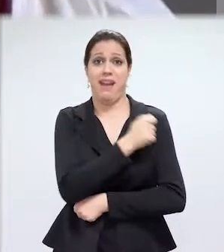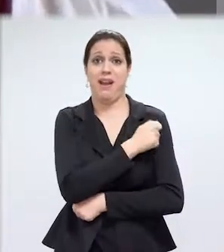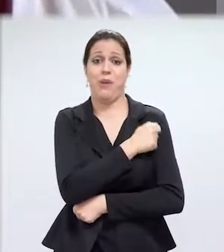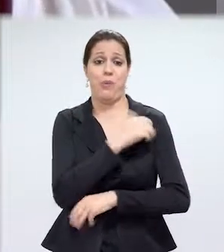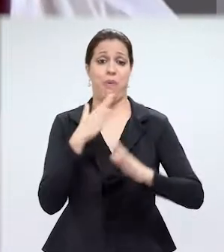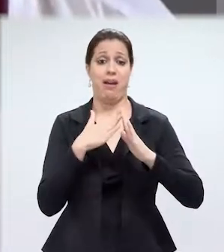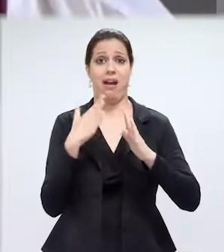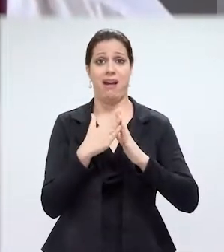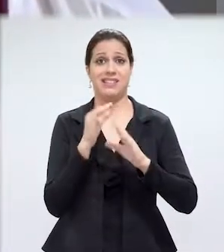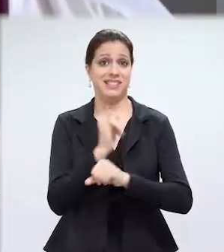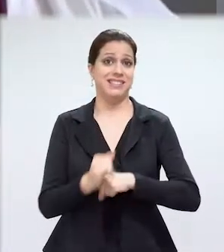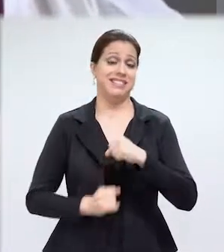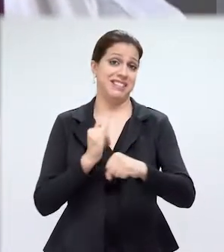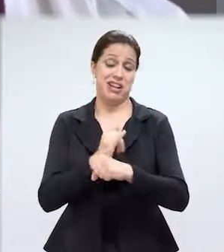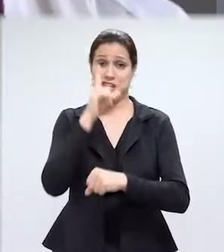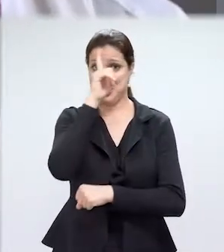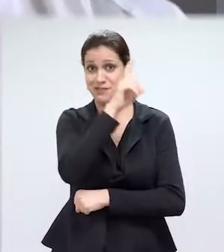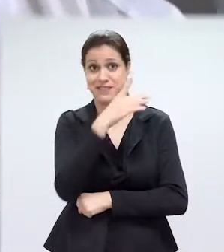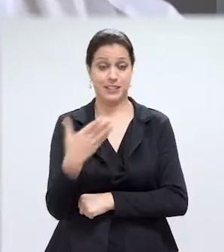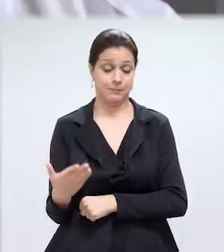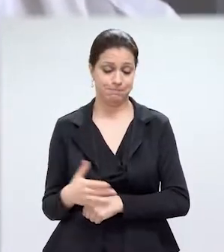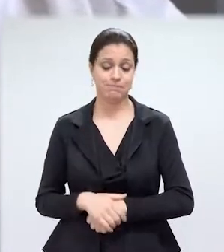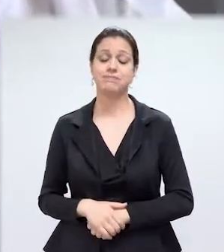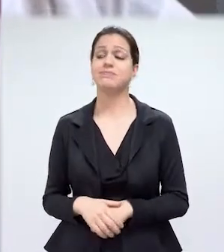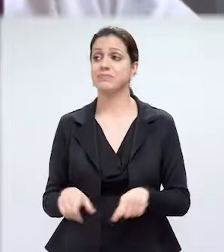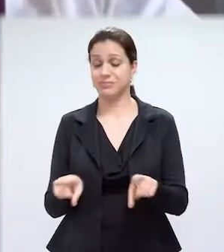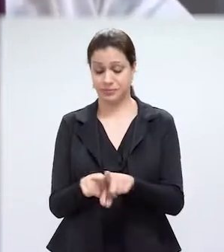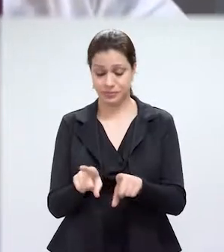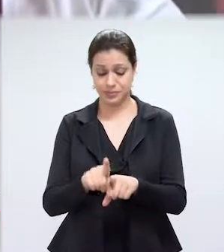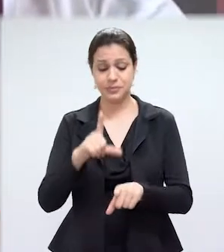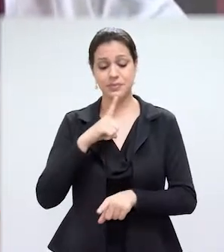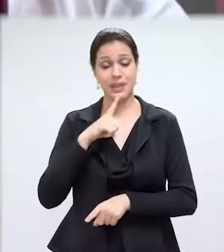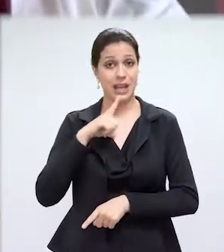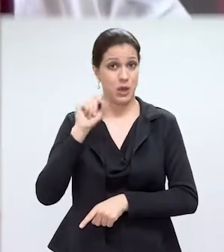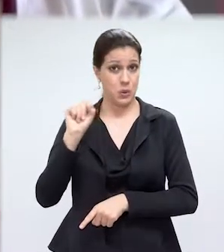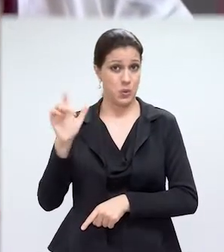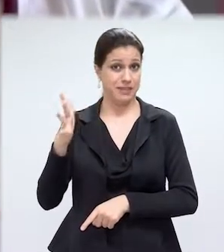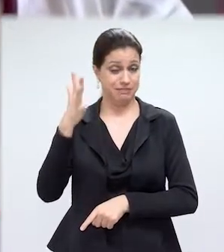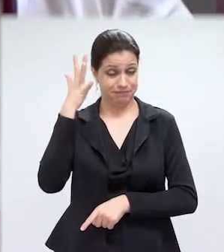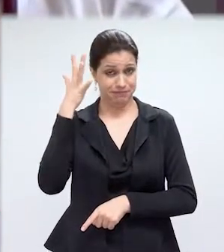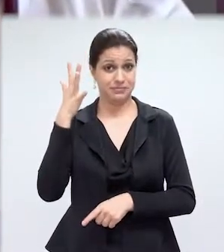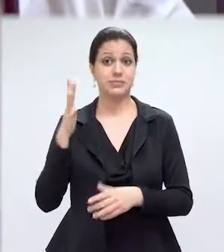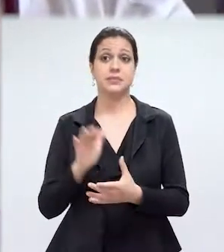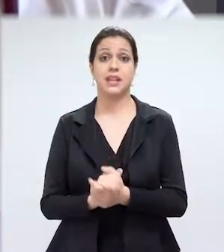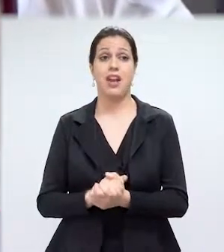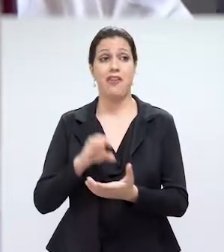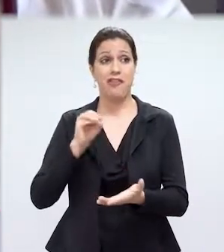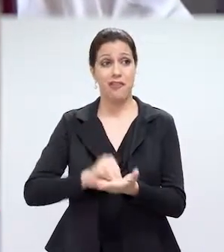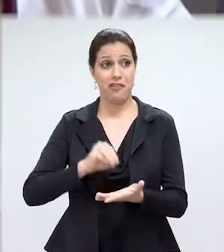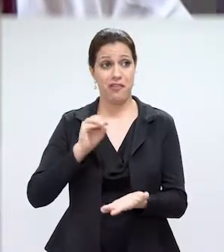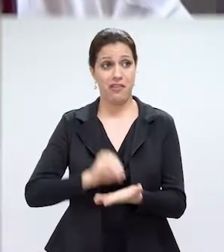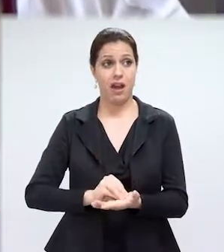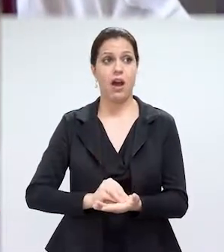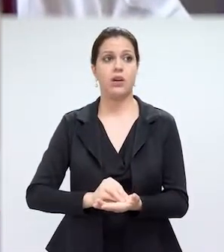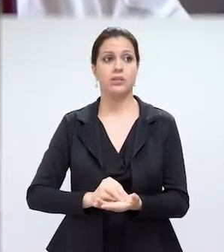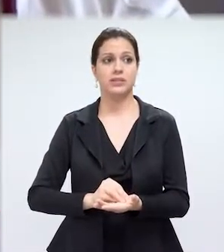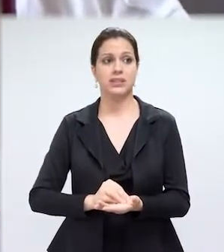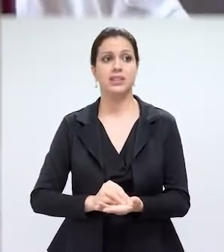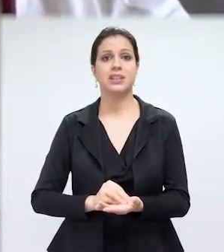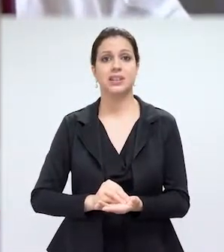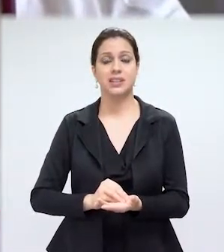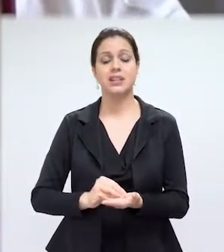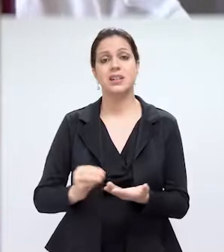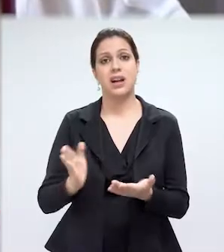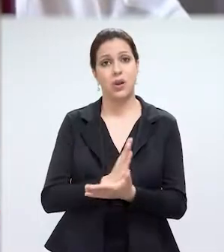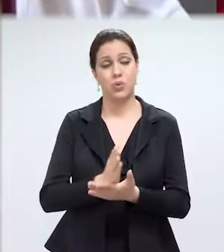como falar disso, né? E outra situação, acho que gerada como consequência dessa